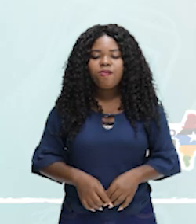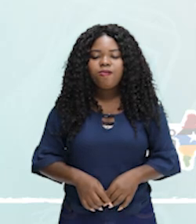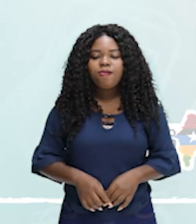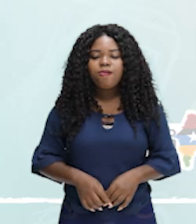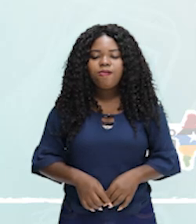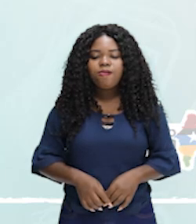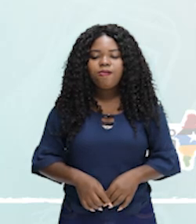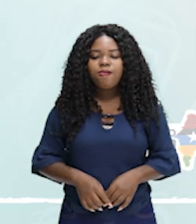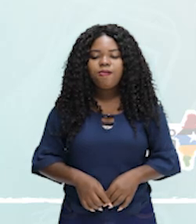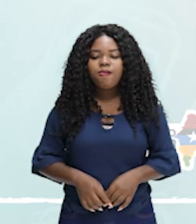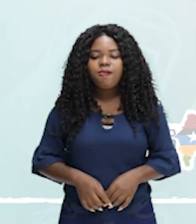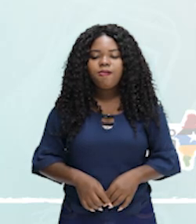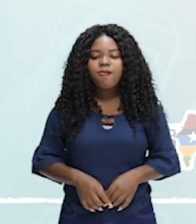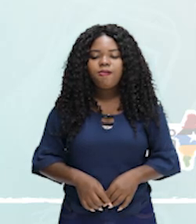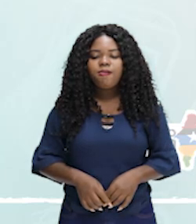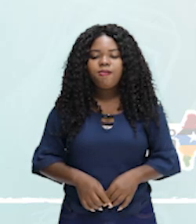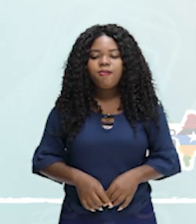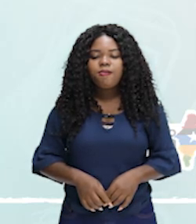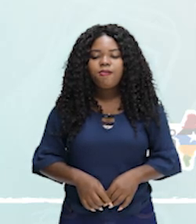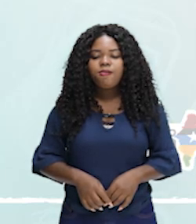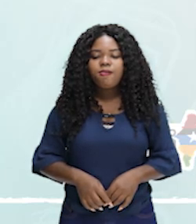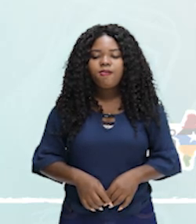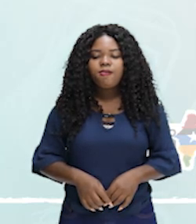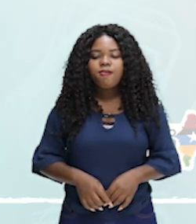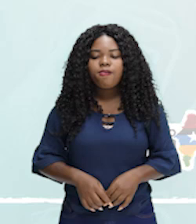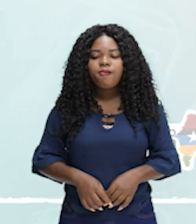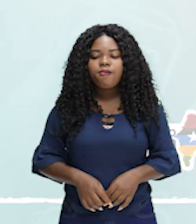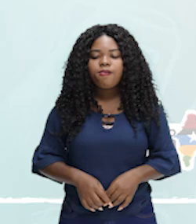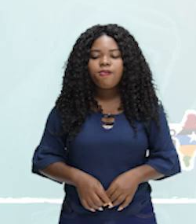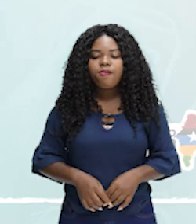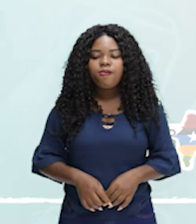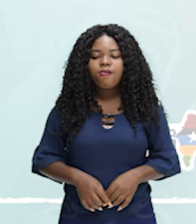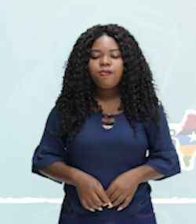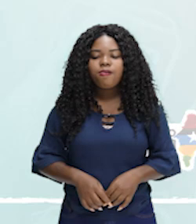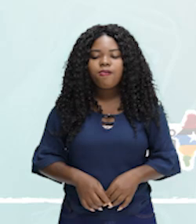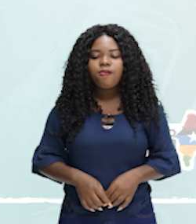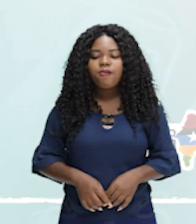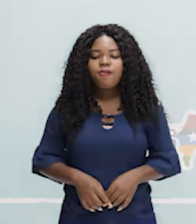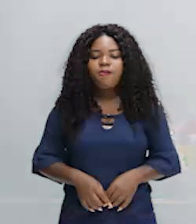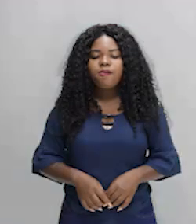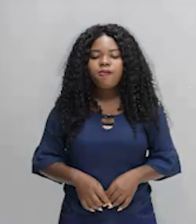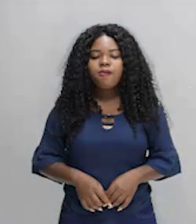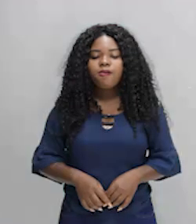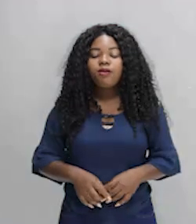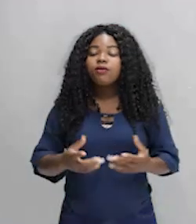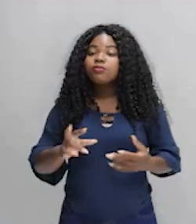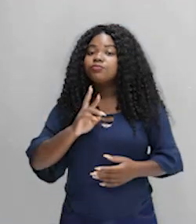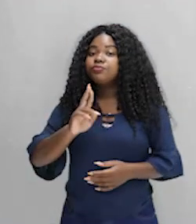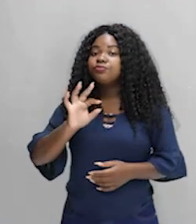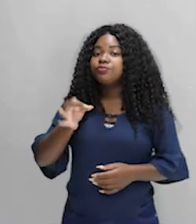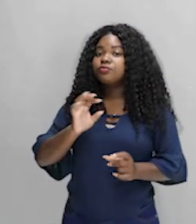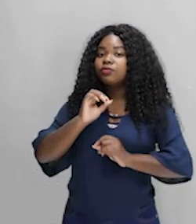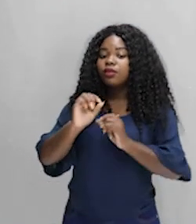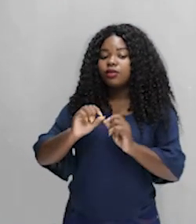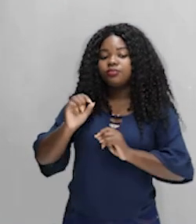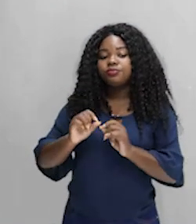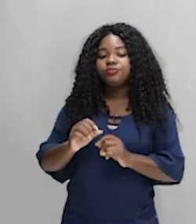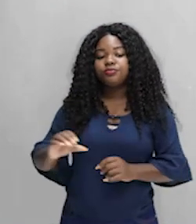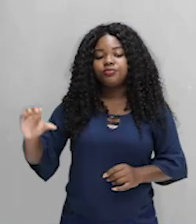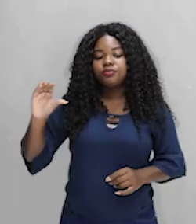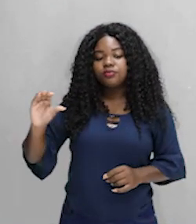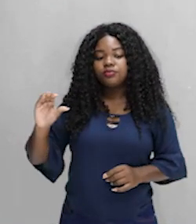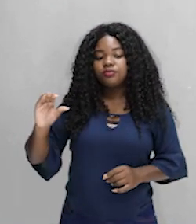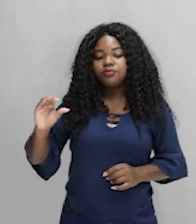que causaram problemas aos consumidores apresentavam-se, olha só, resposta correta,